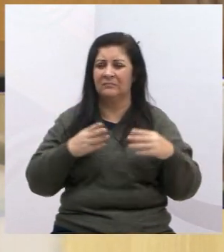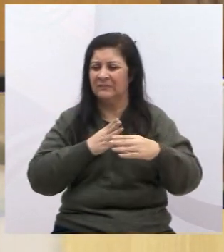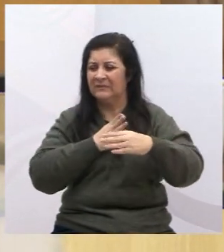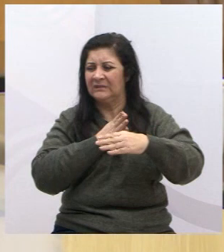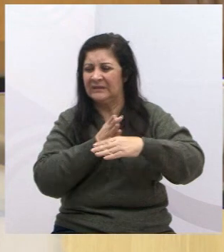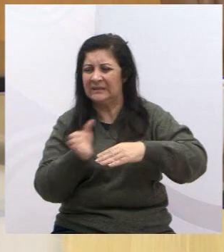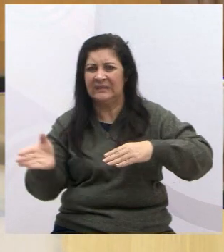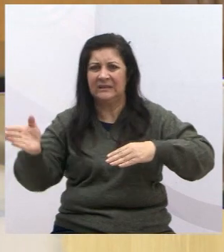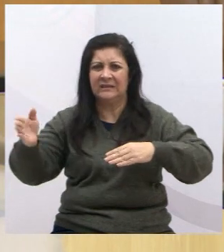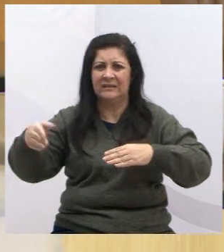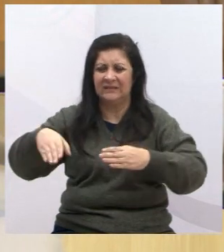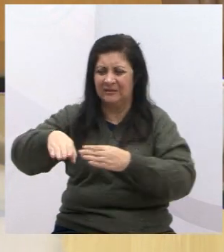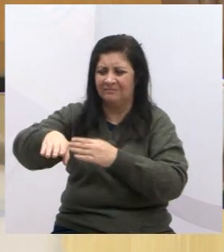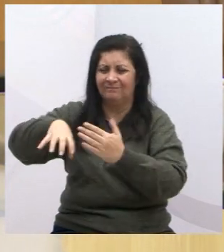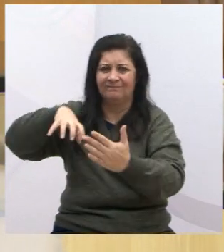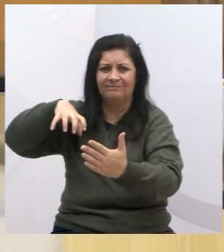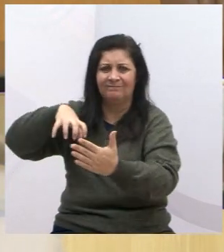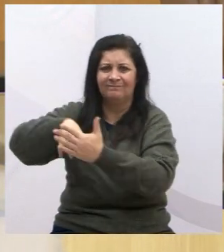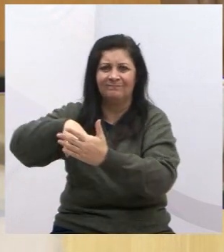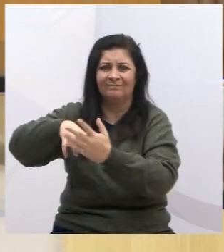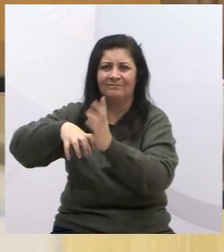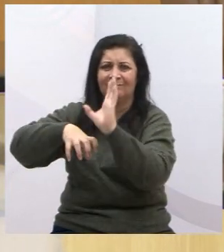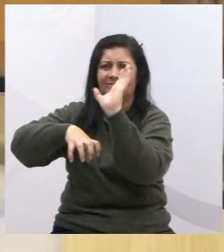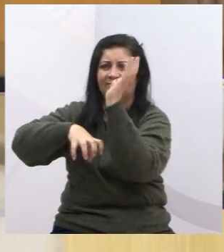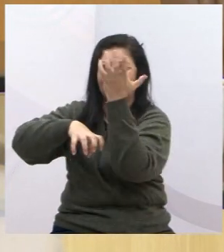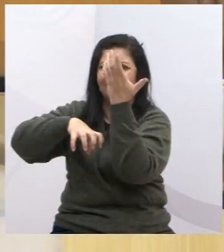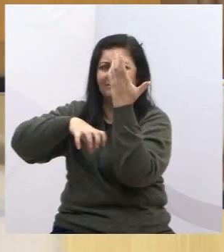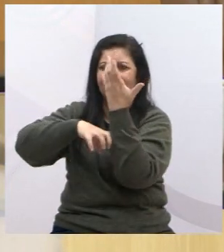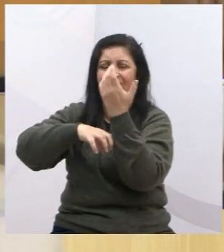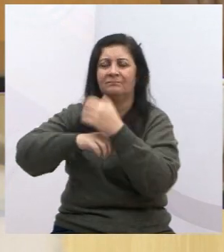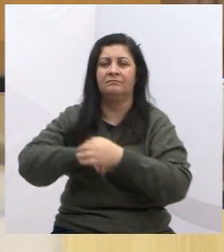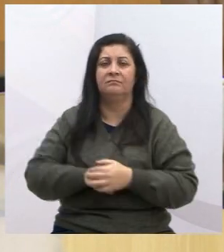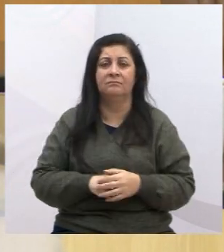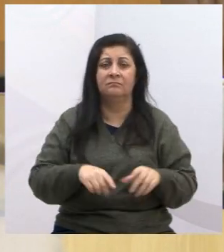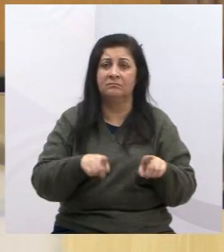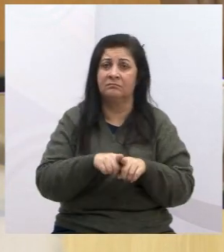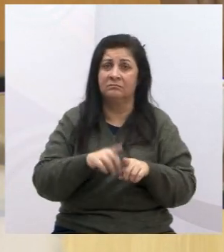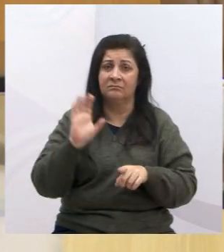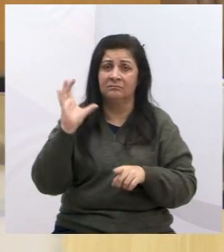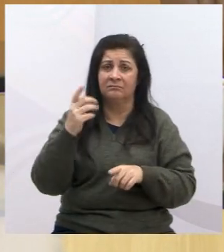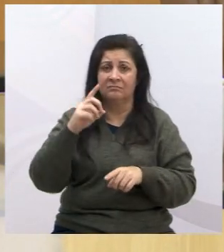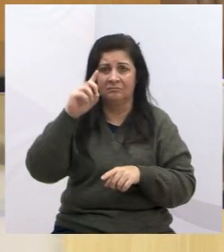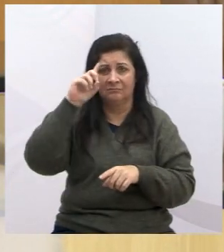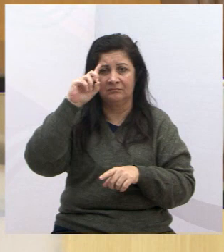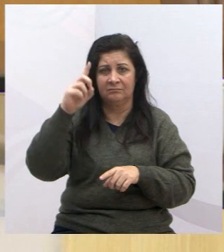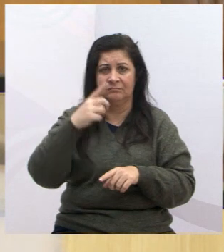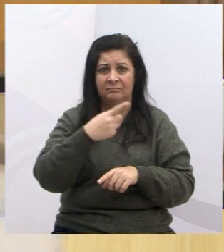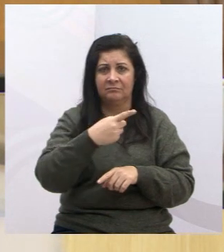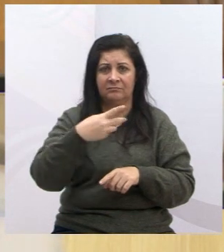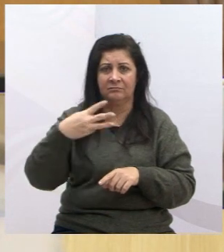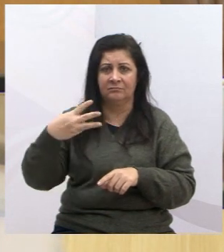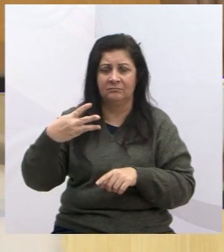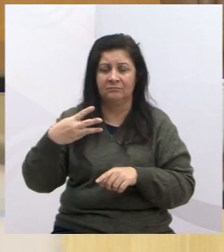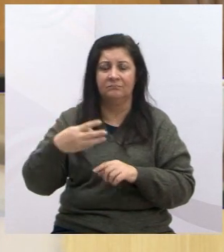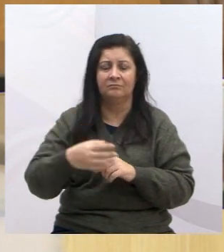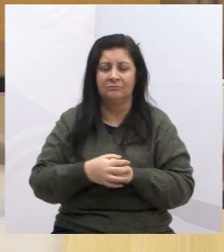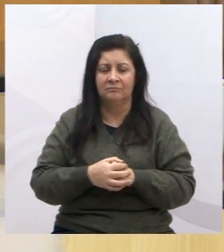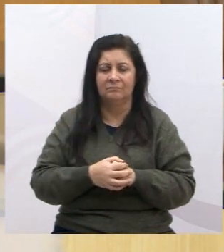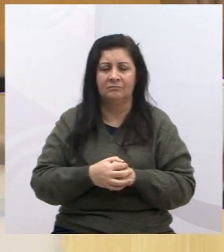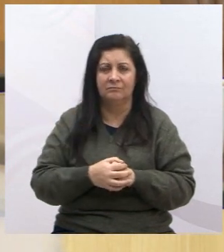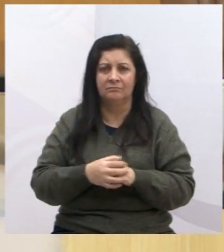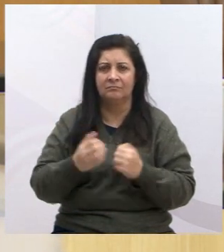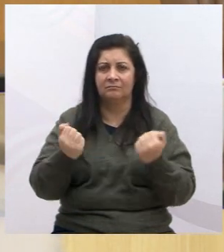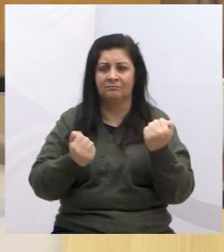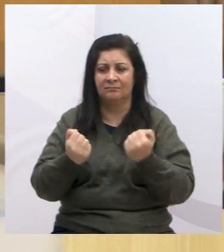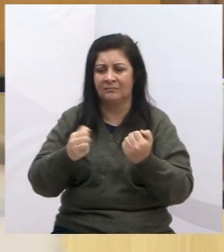invadir a calçada e bater na árvore. Ocorrência semelhante aconteceu no último dia 13/2/2021 com o veículo invadindo